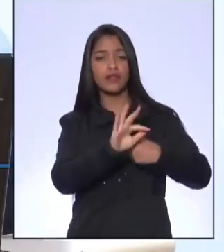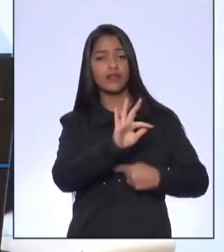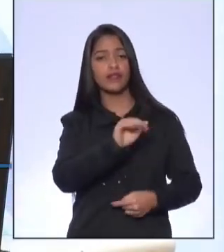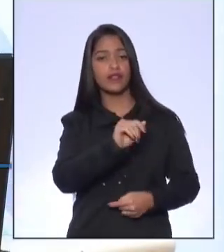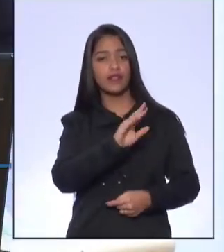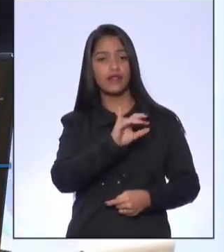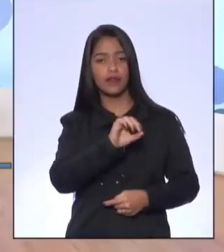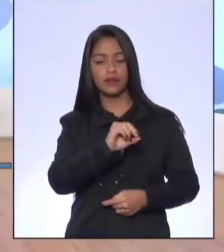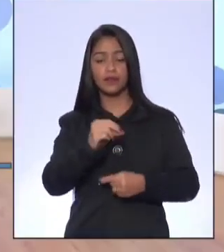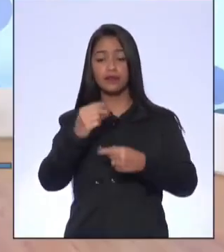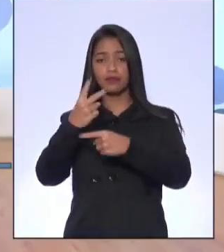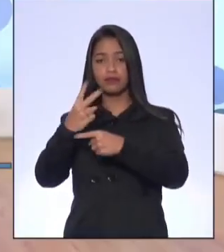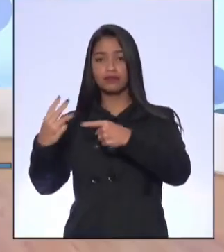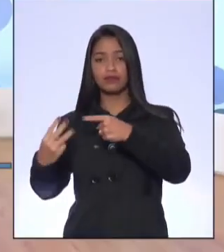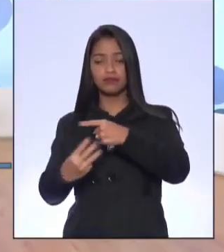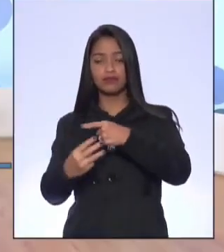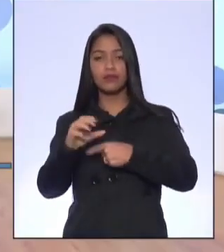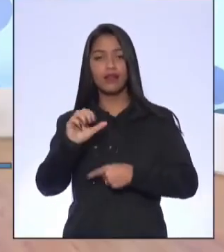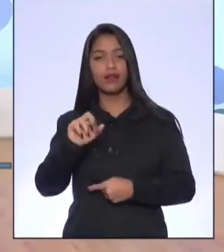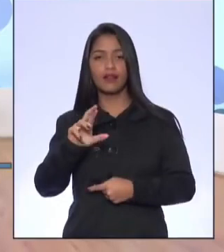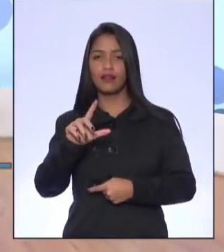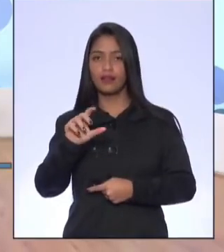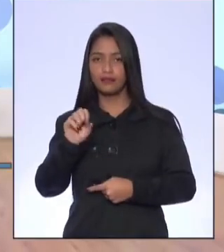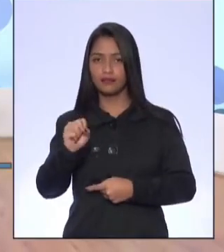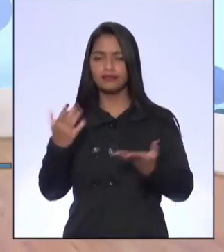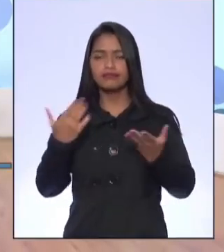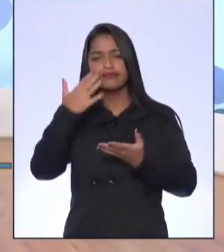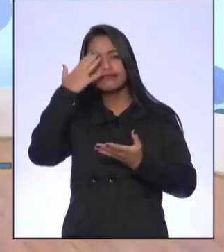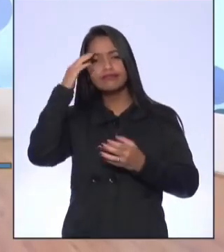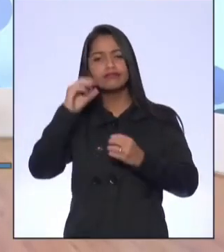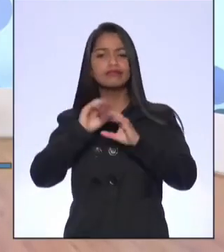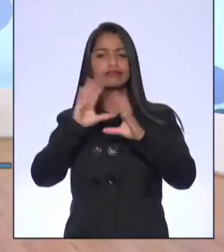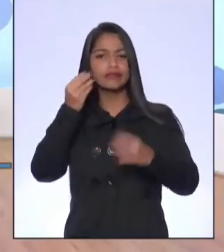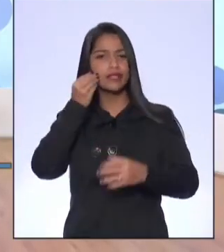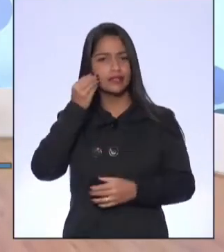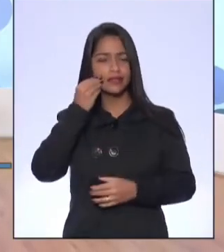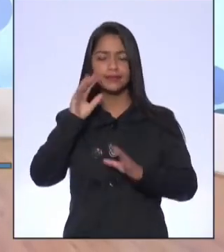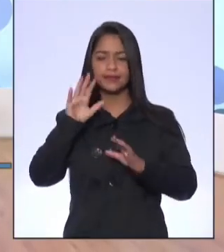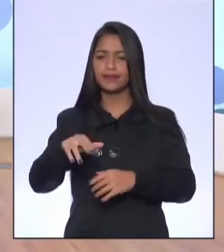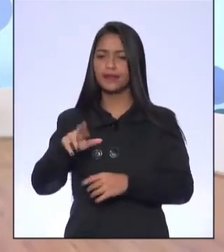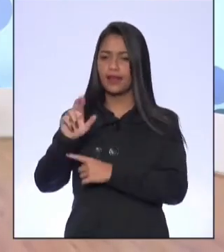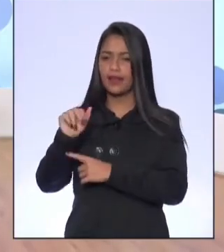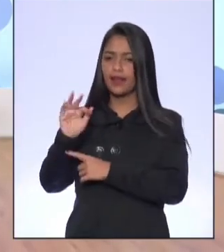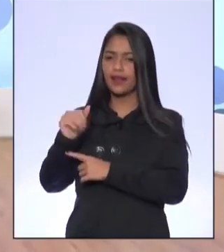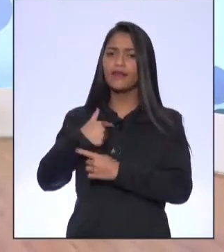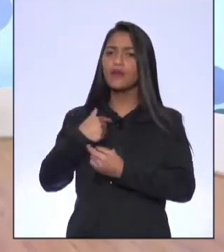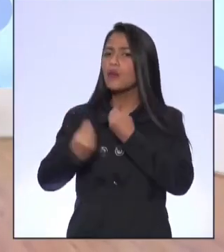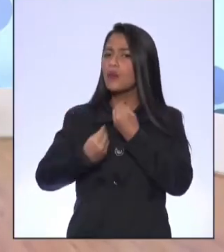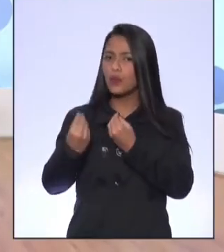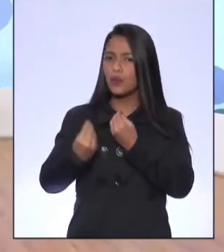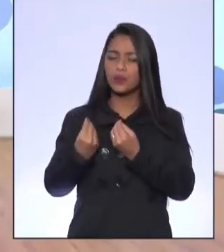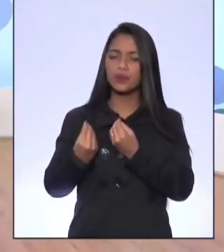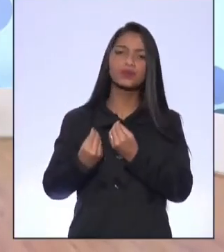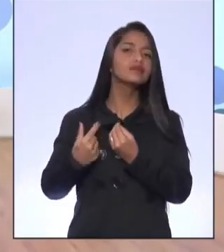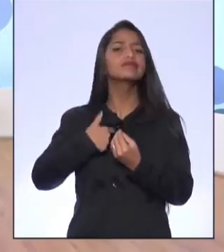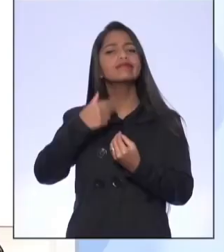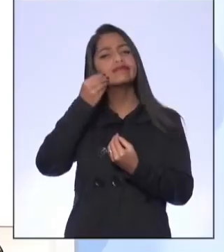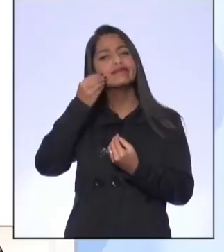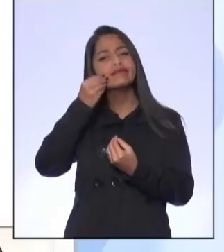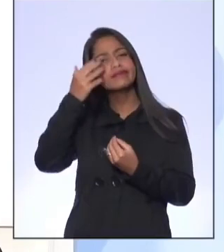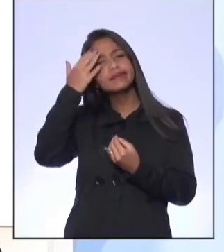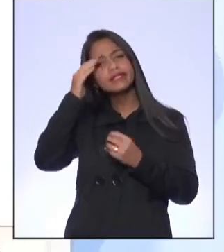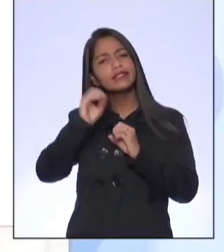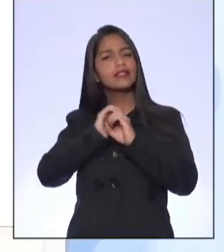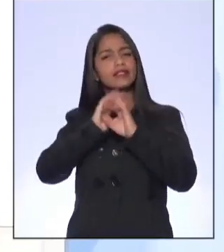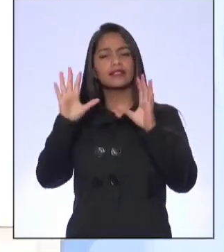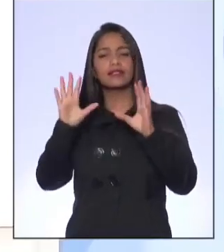Carlos. Então, vem cá comigo, vamos tentar entender aqui. Rafa, eu vou fazer da seguinte forma. Eu vou tentar entender aqui